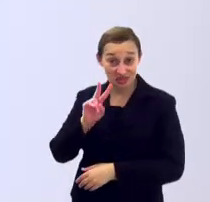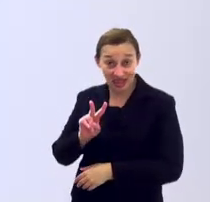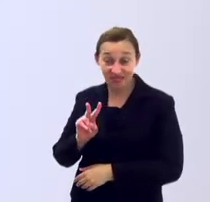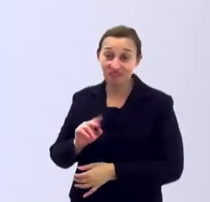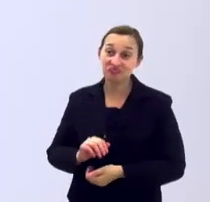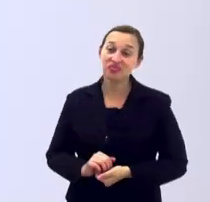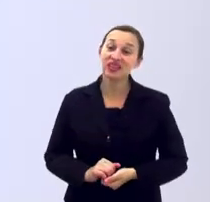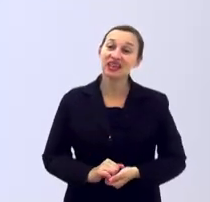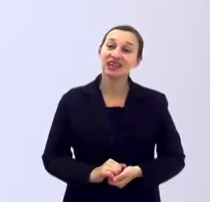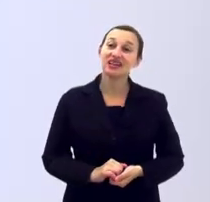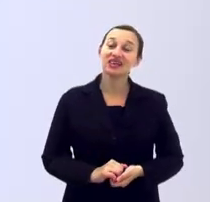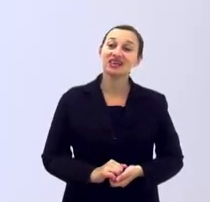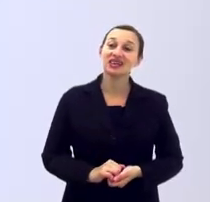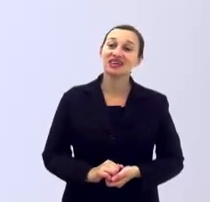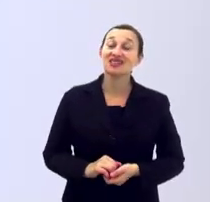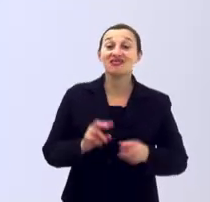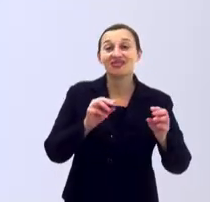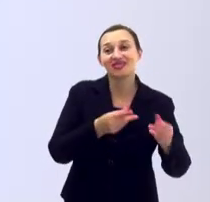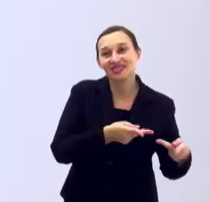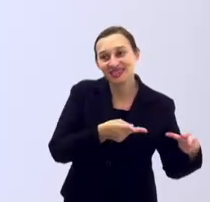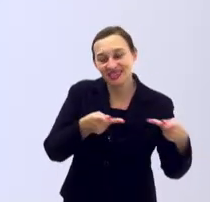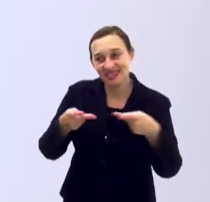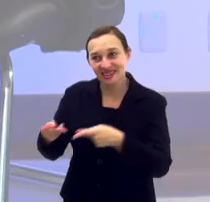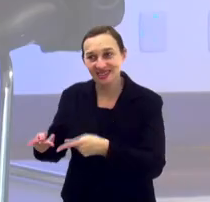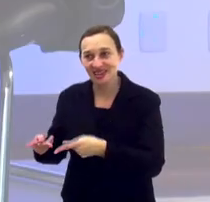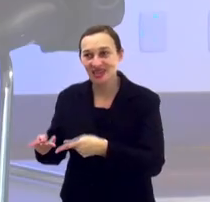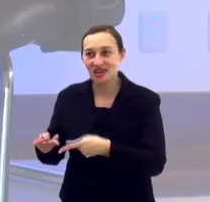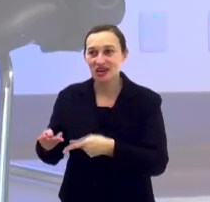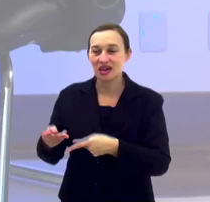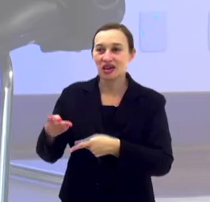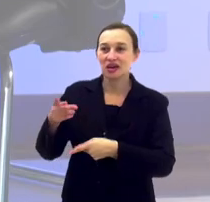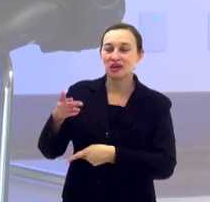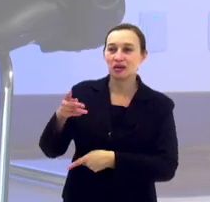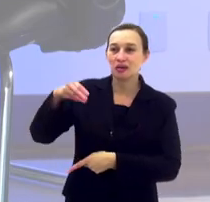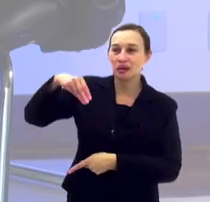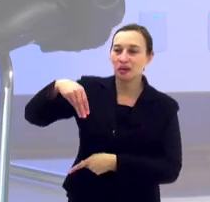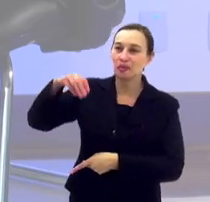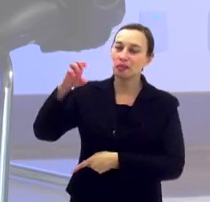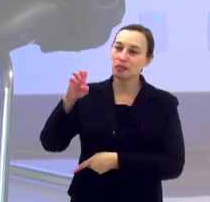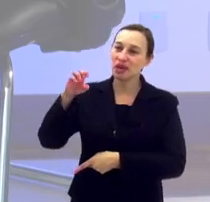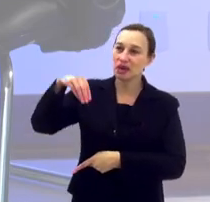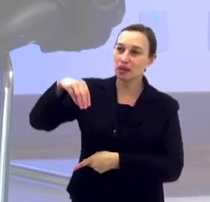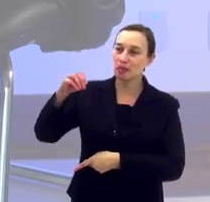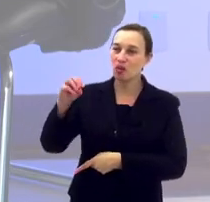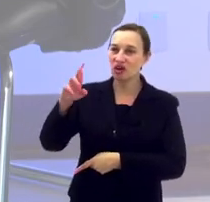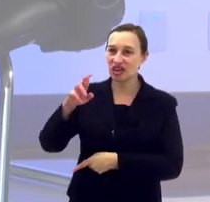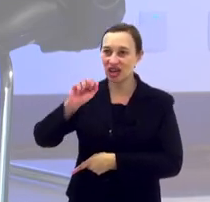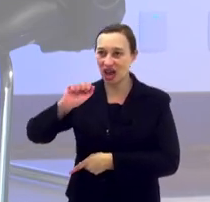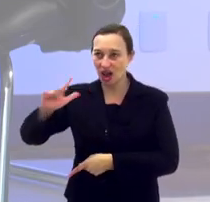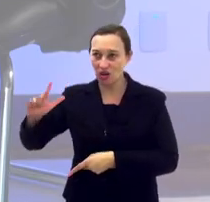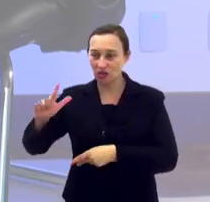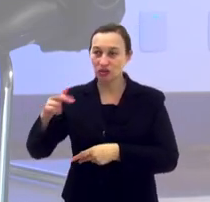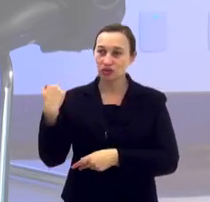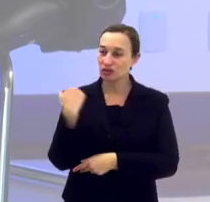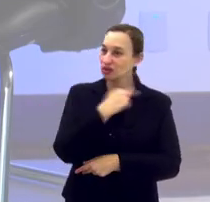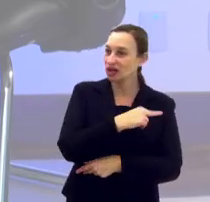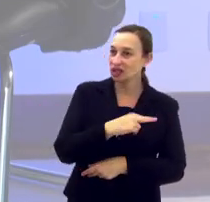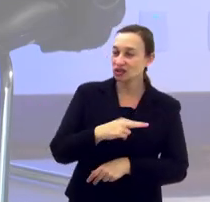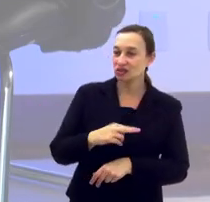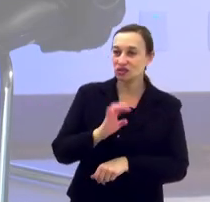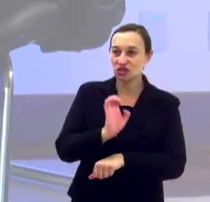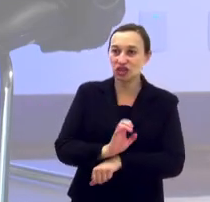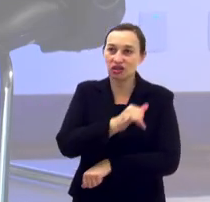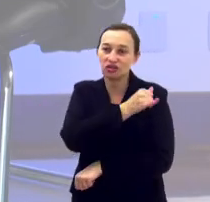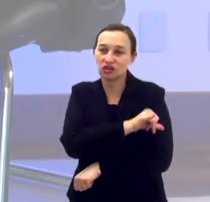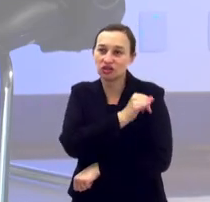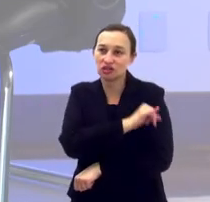ouvem para visitarem o Memorial do Holocausto no estado do Rio de Janeiro, no município do Rio